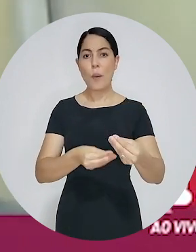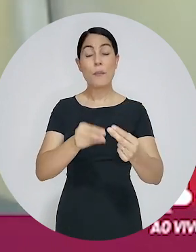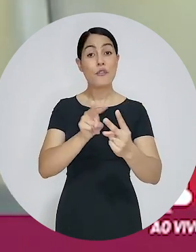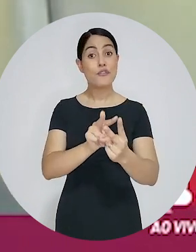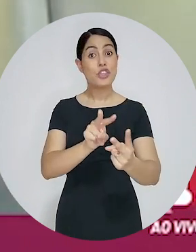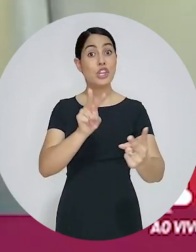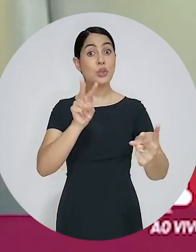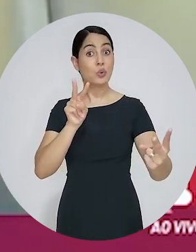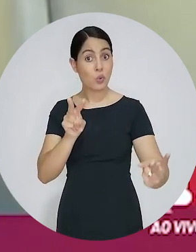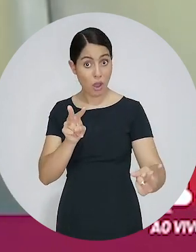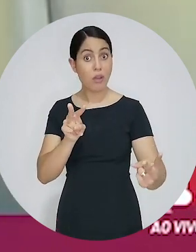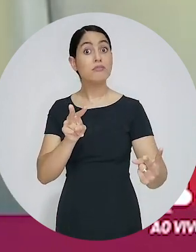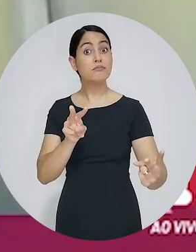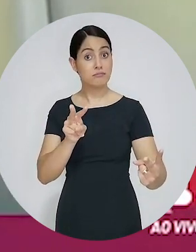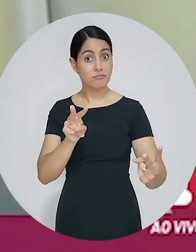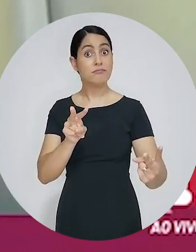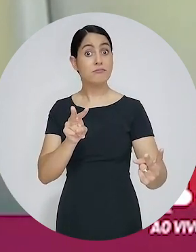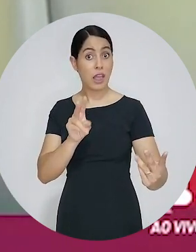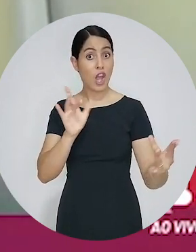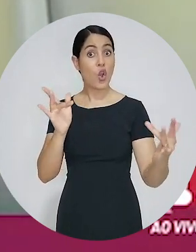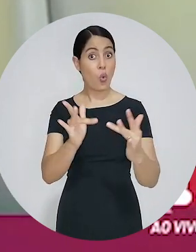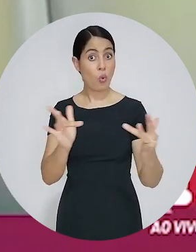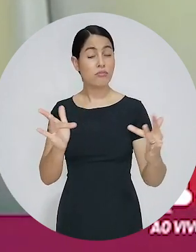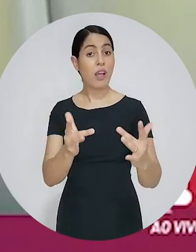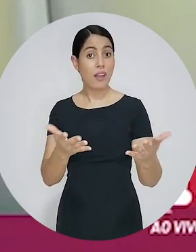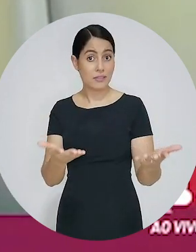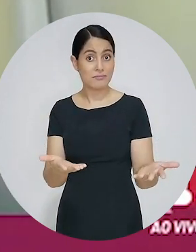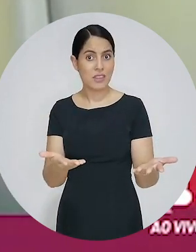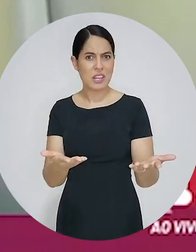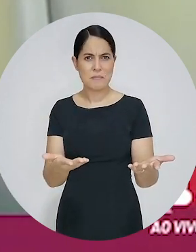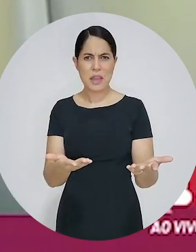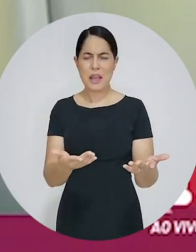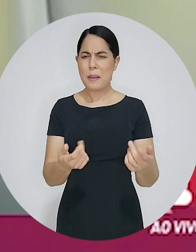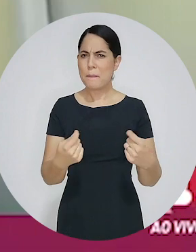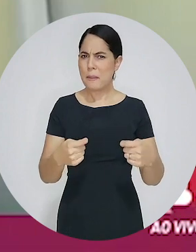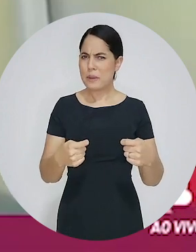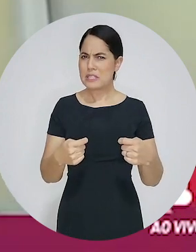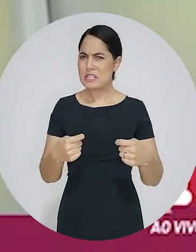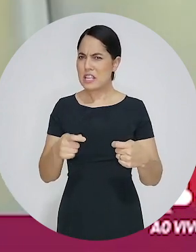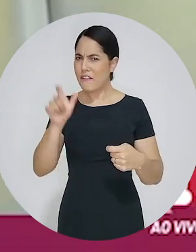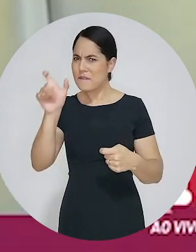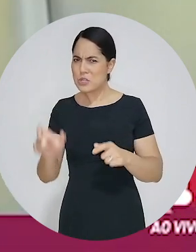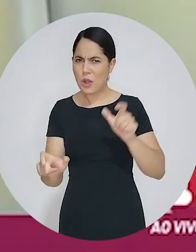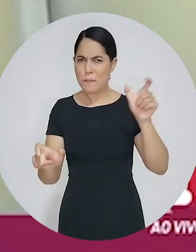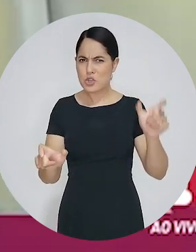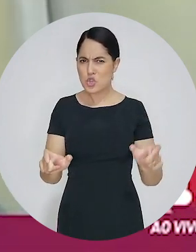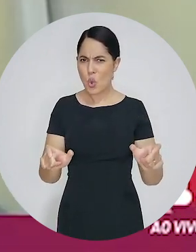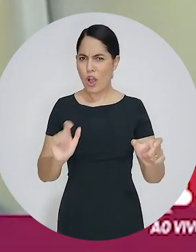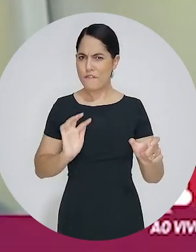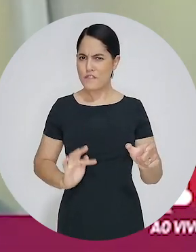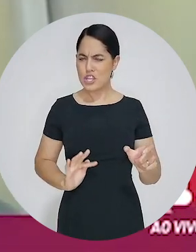não necessariamente se estabelecem hoje através do contato físico, né? Então,